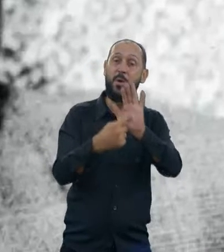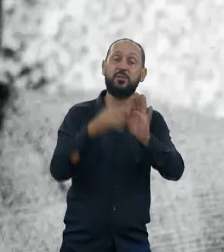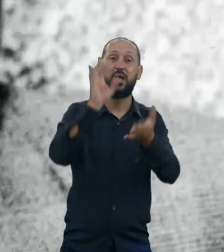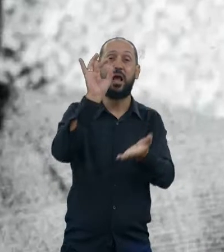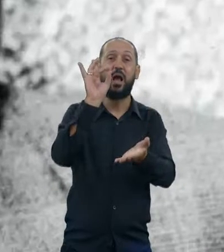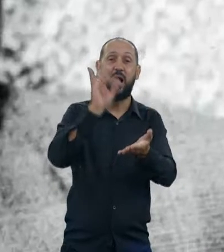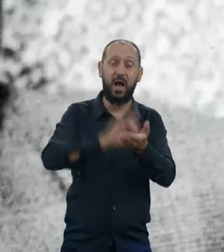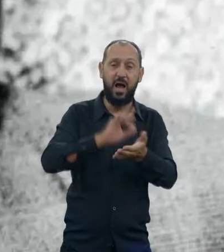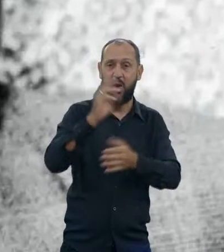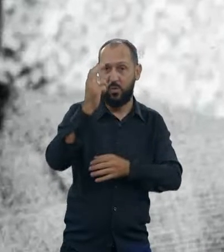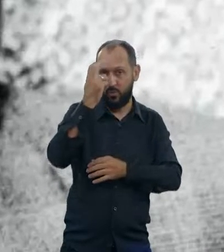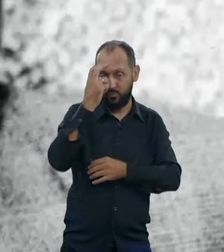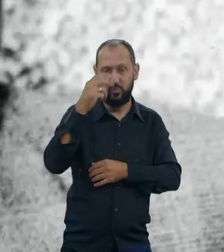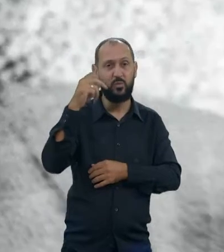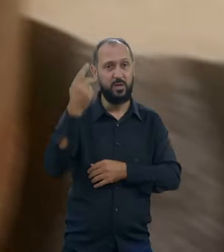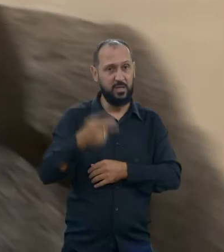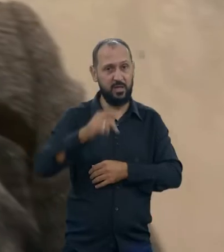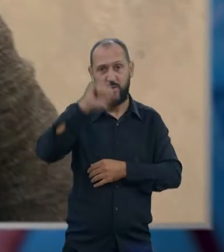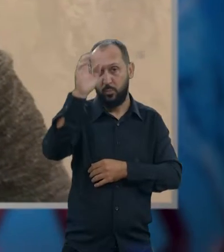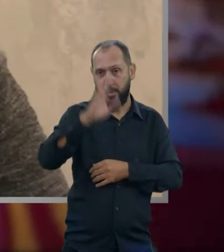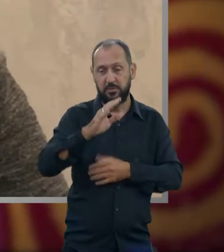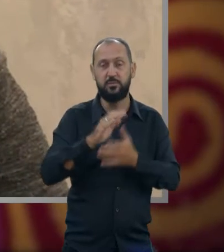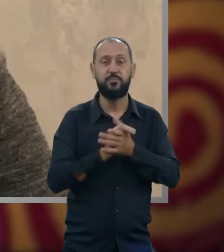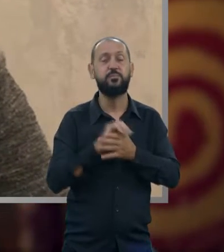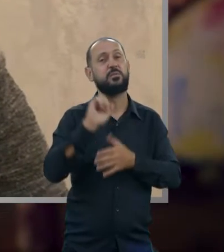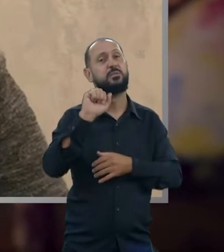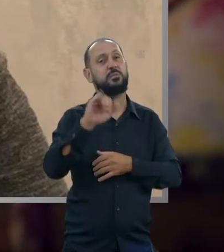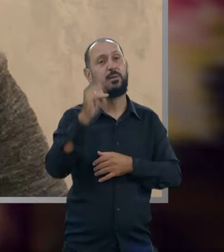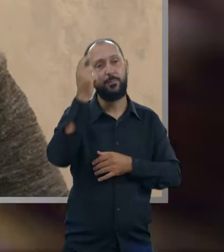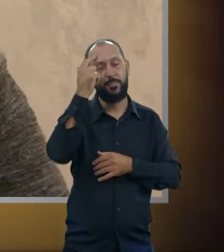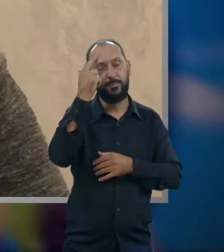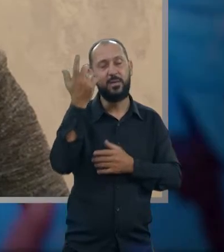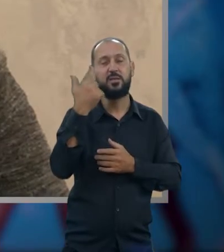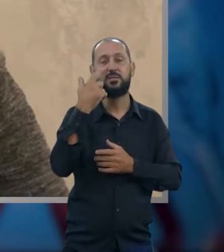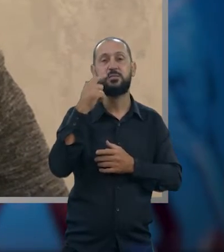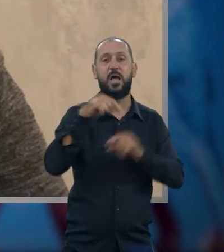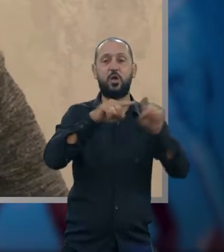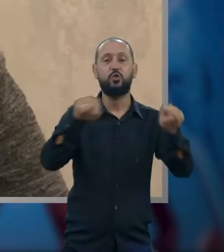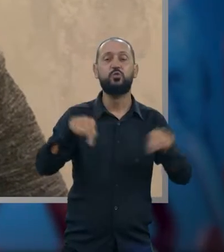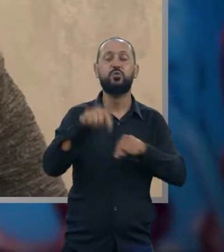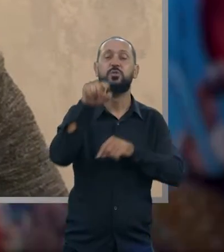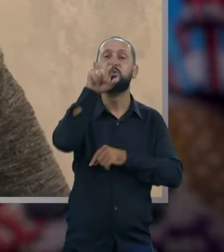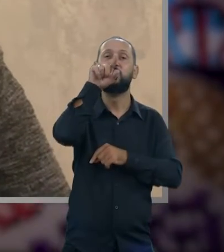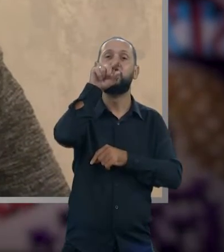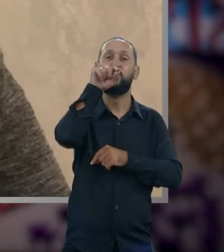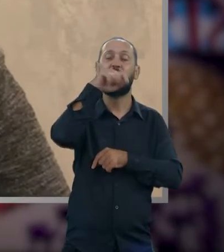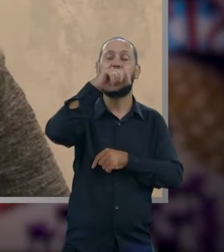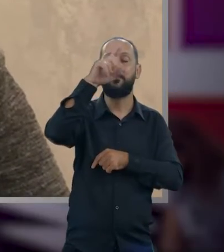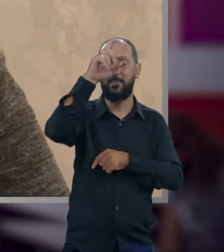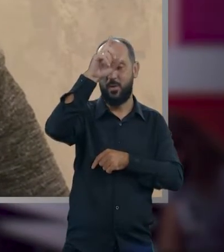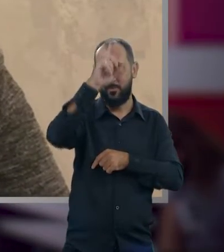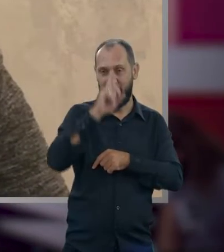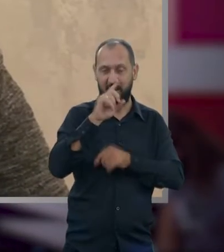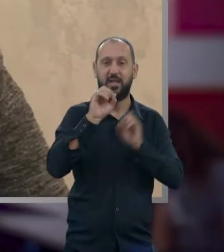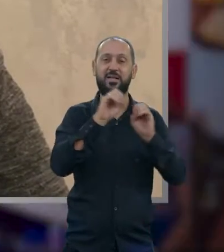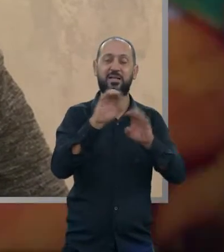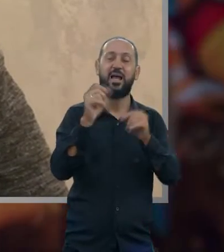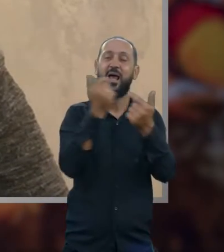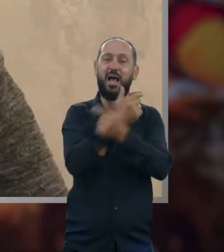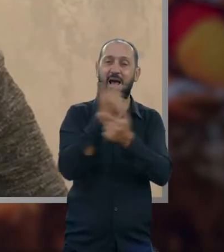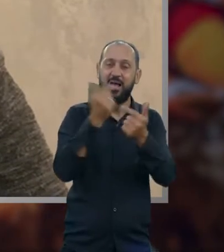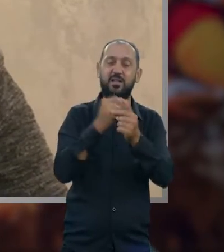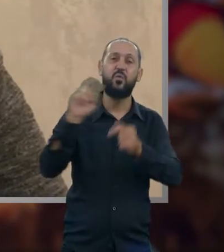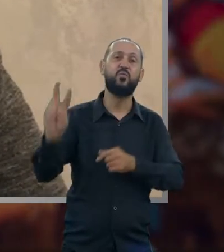realidade, a cultura brasileira. Então, se a gente pensar no Sítio do Pica-Pau Amarelo, além de divertir, educar, traz alguns